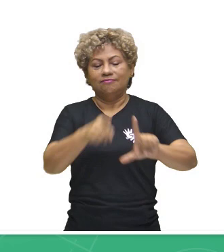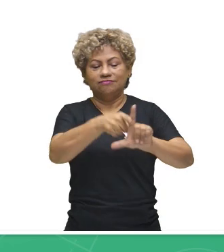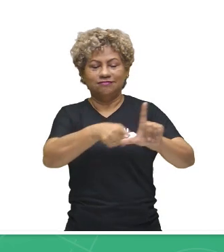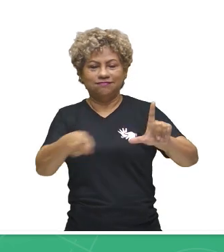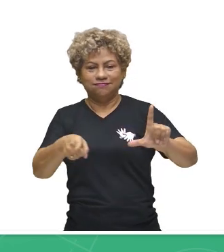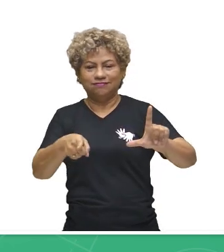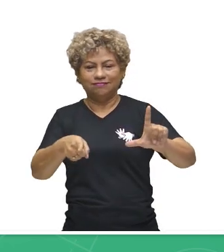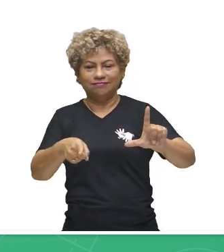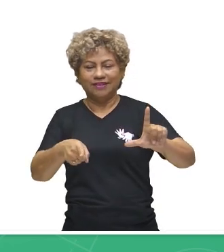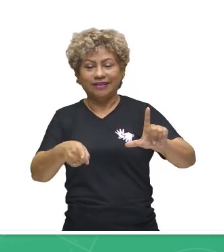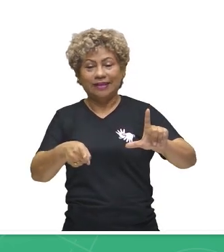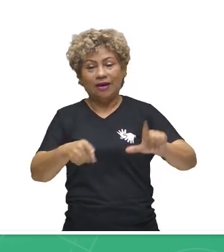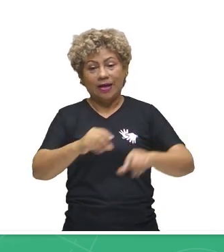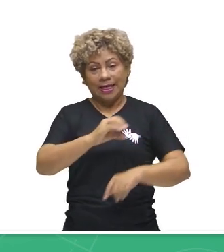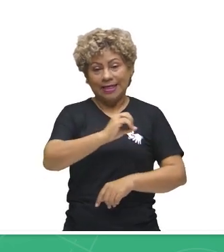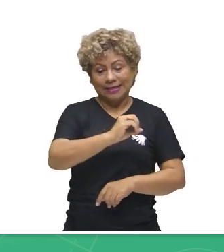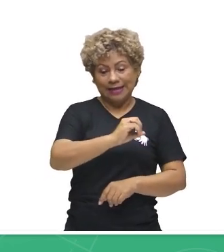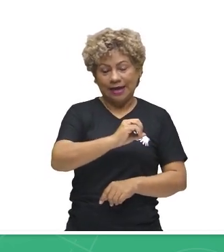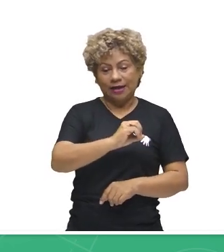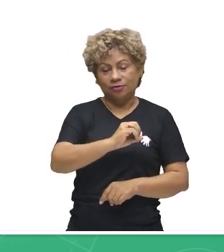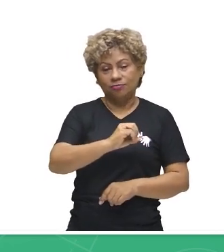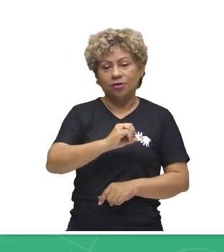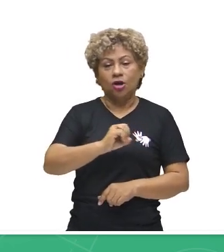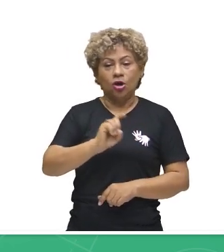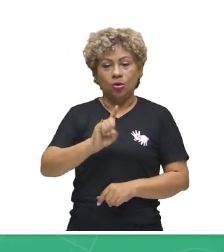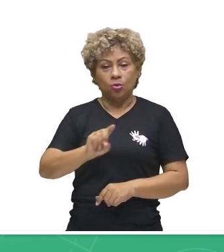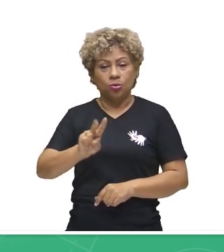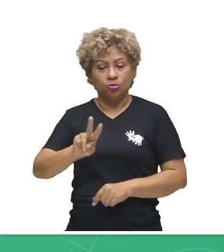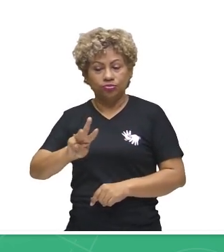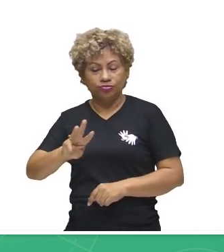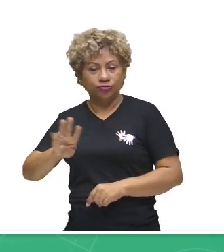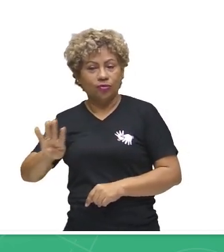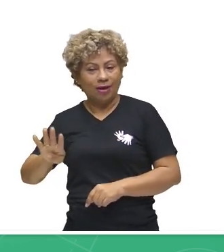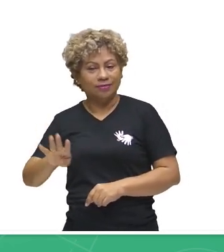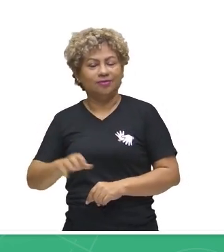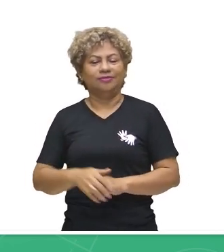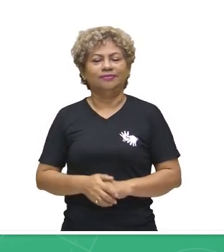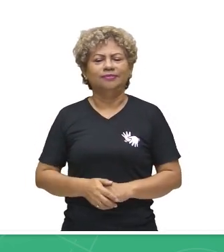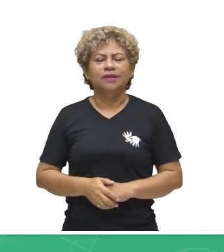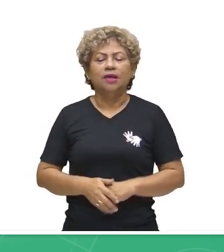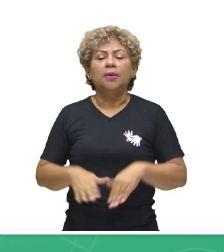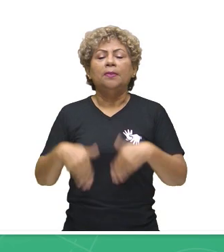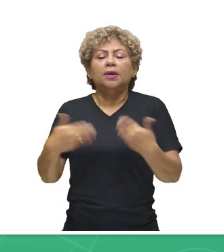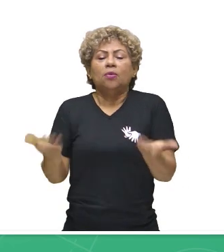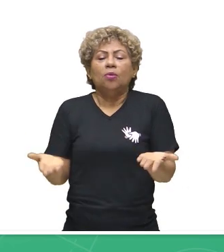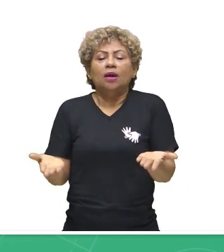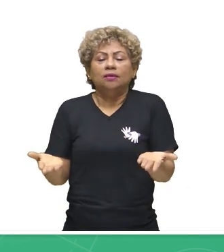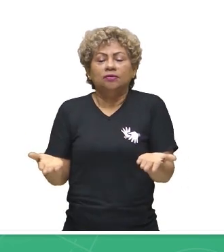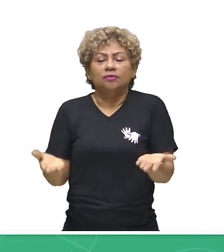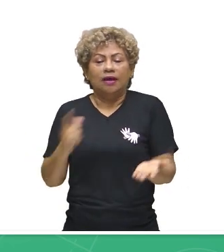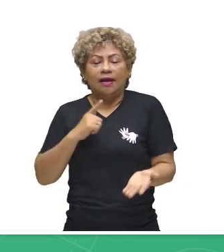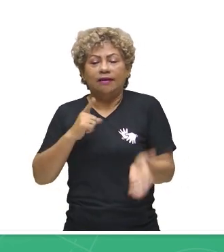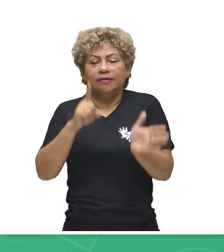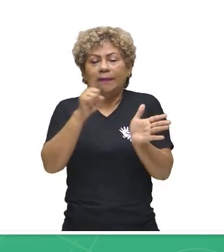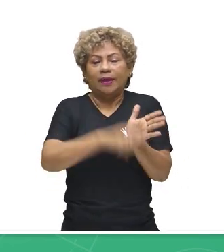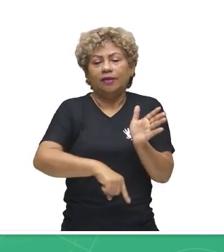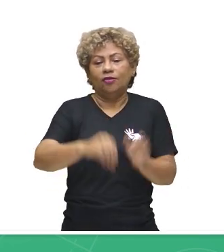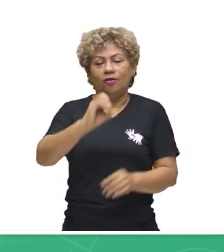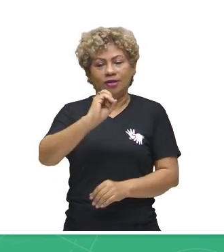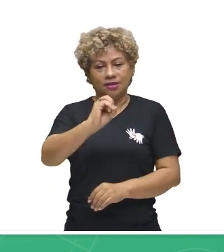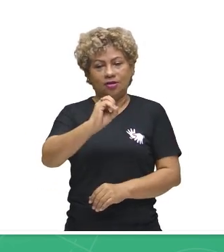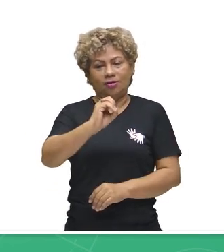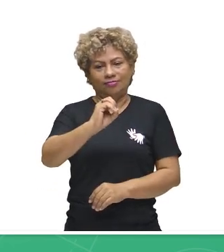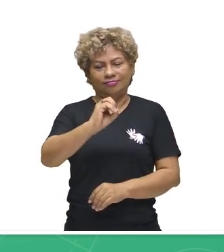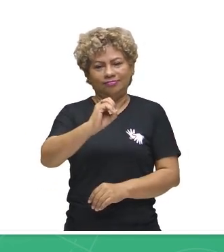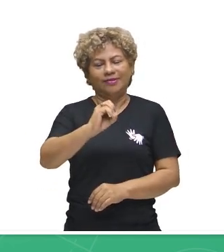Certo? Logo, temos aqui, quando a velocidade for menor que zero, ela vem abaixo